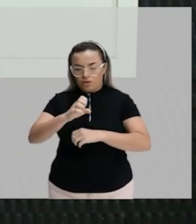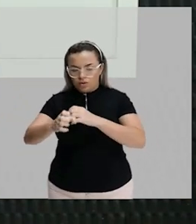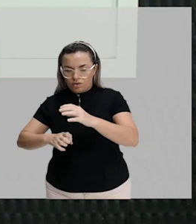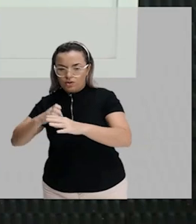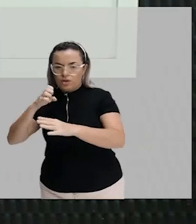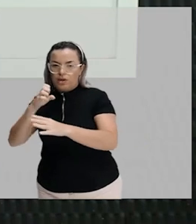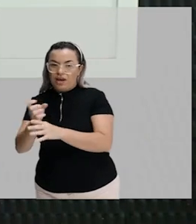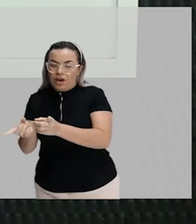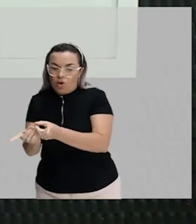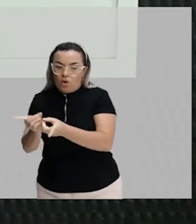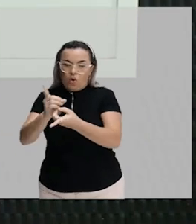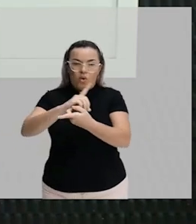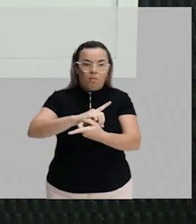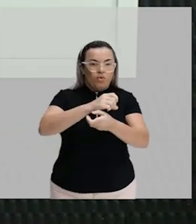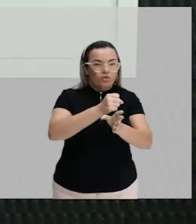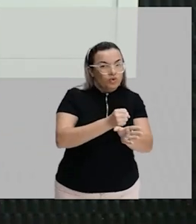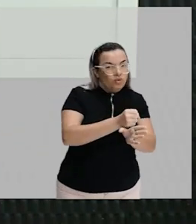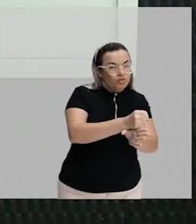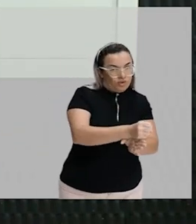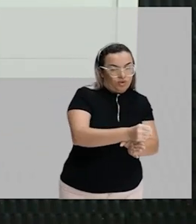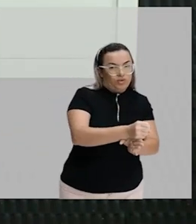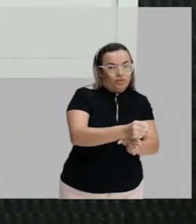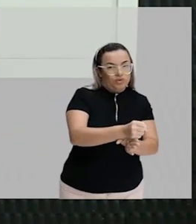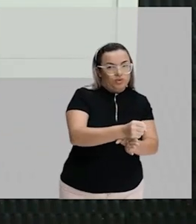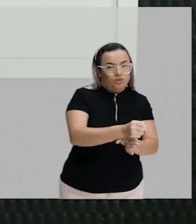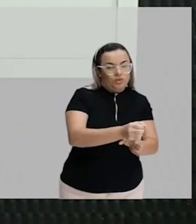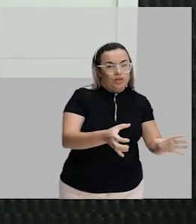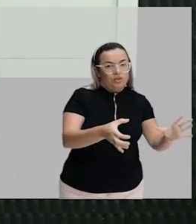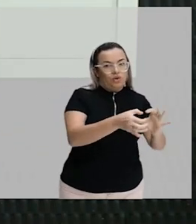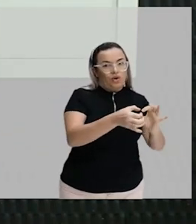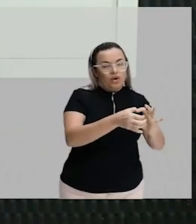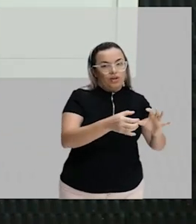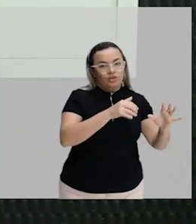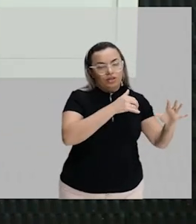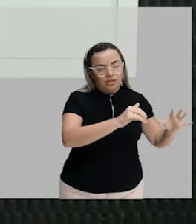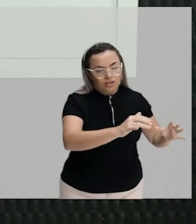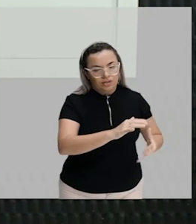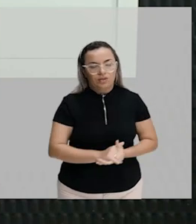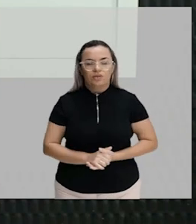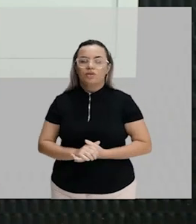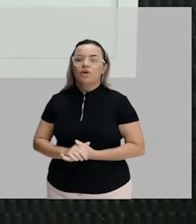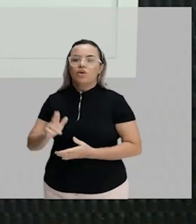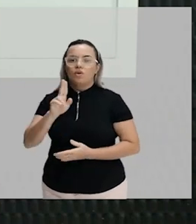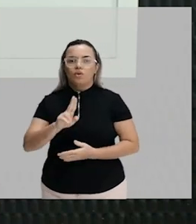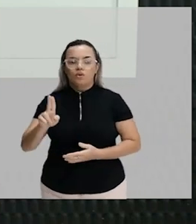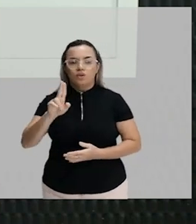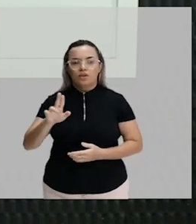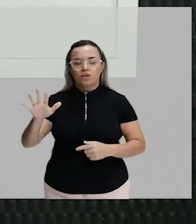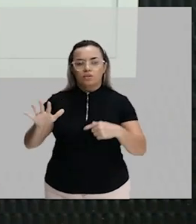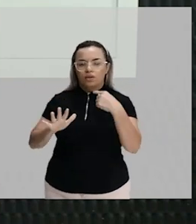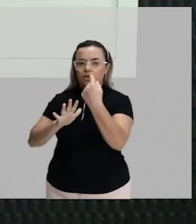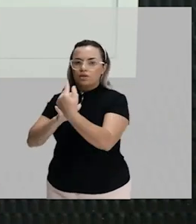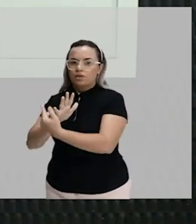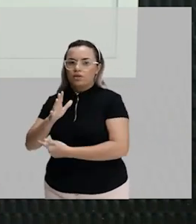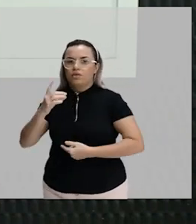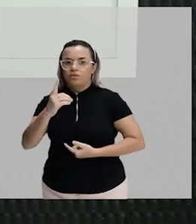dos elétr se for utizar a mão direita certo toda vez que se tratar do movimento de um